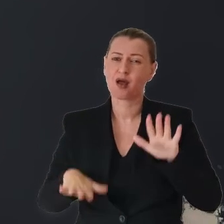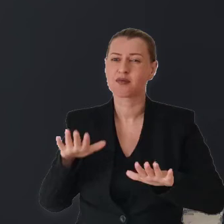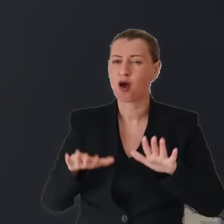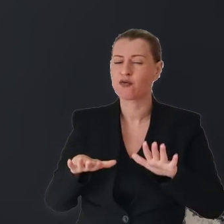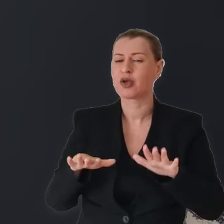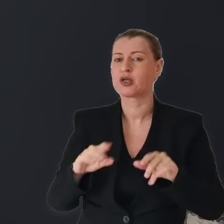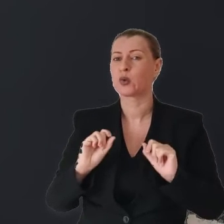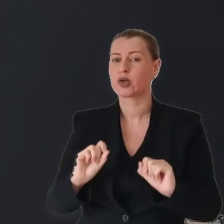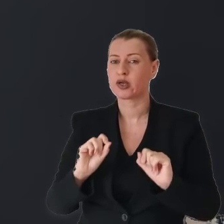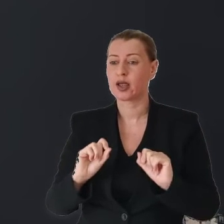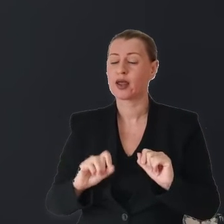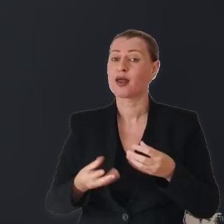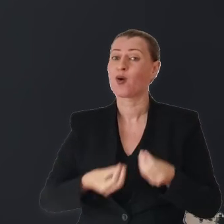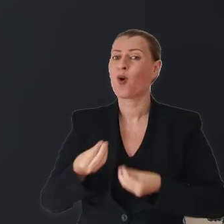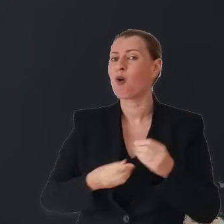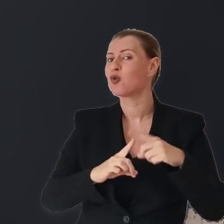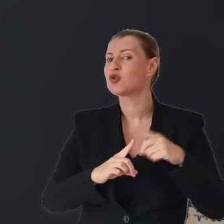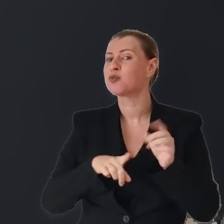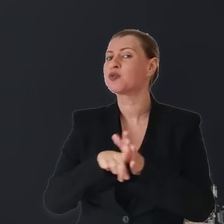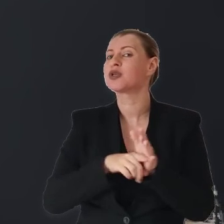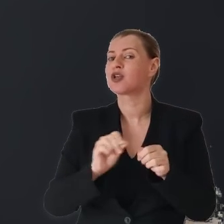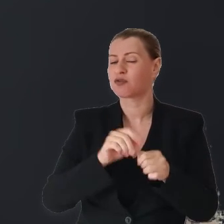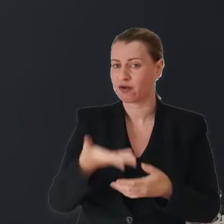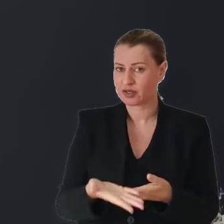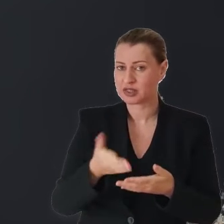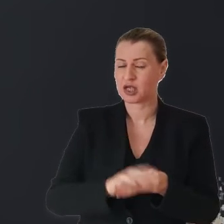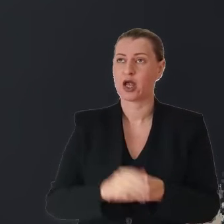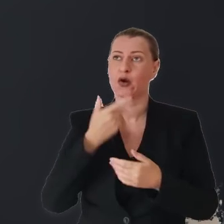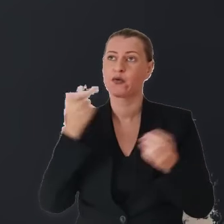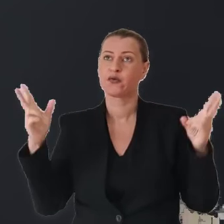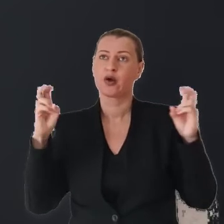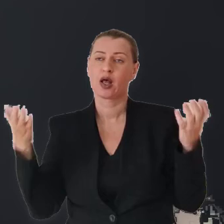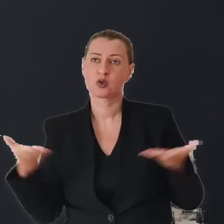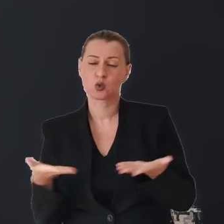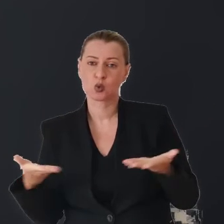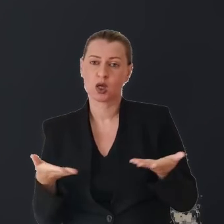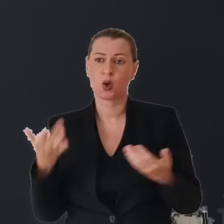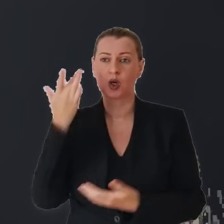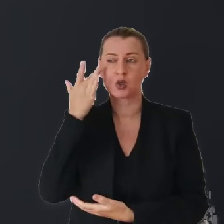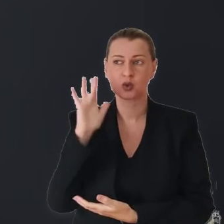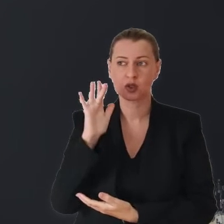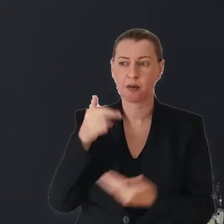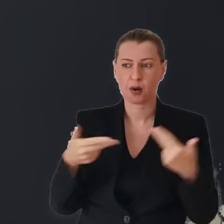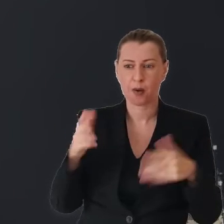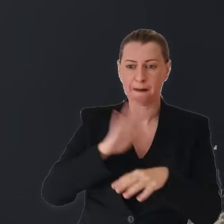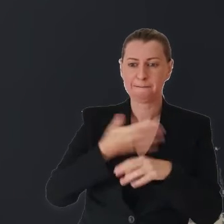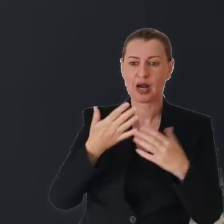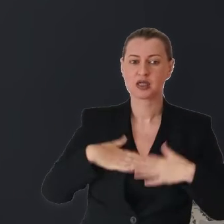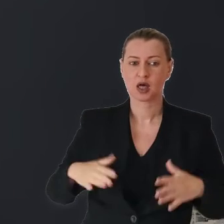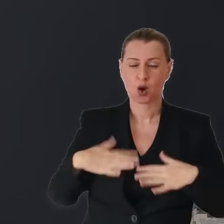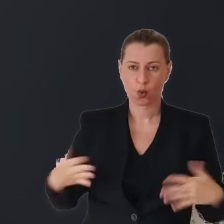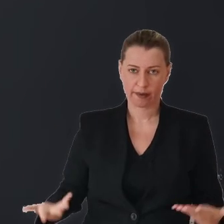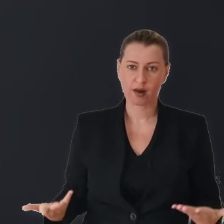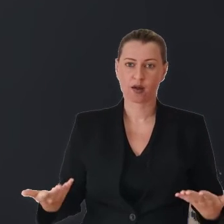pouco, porque depende também muito do tipo de pesquisa. Vou falar sobre, não sei, uma coisa mais